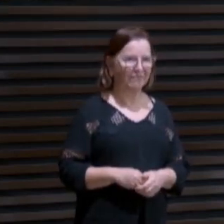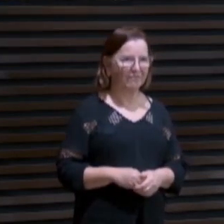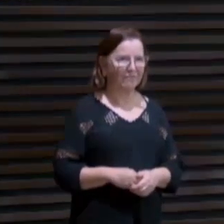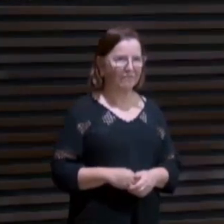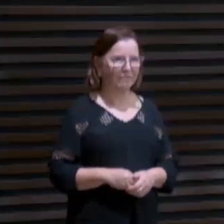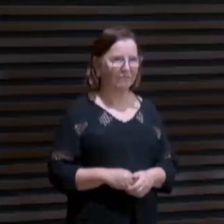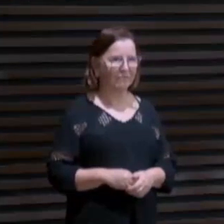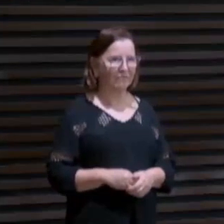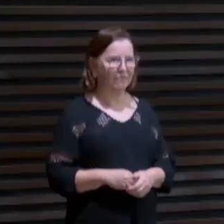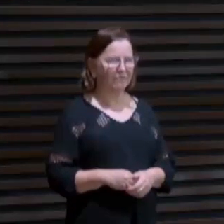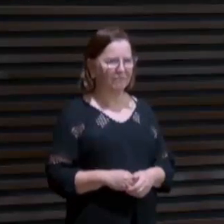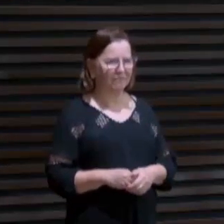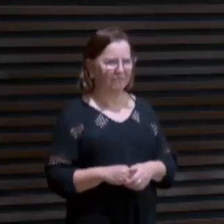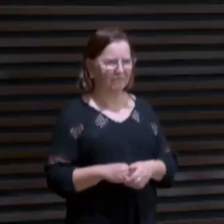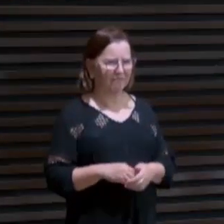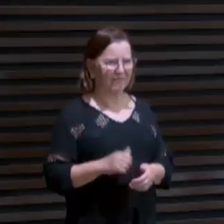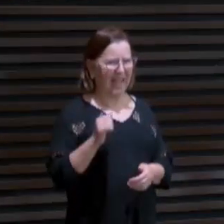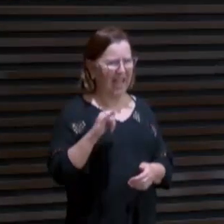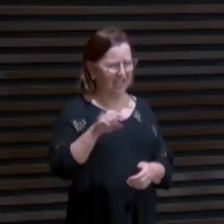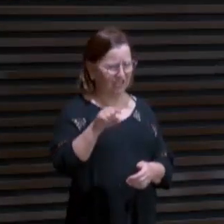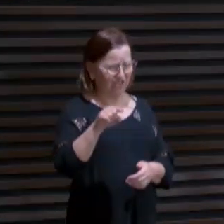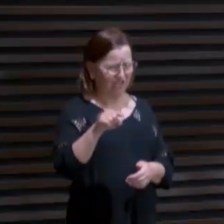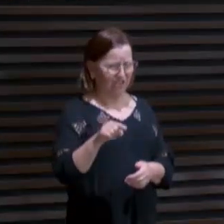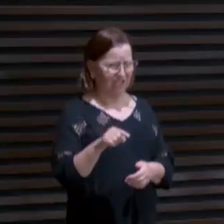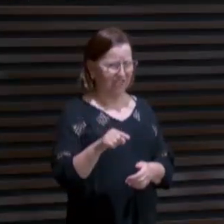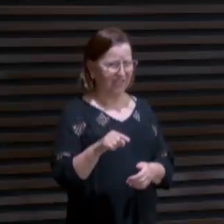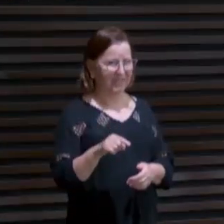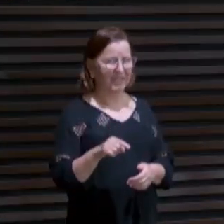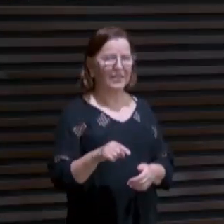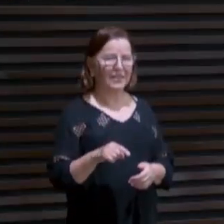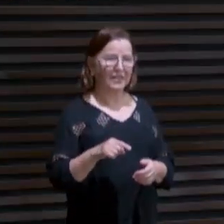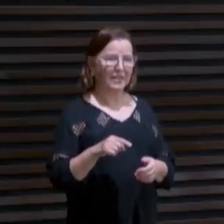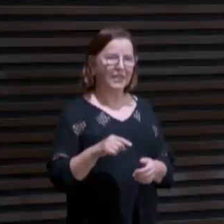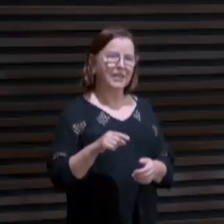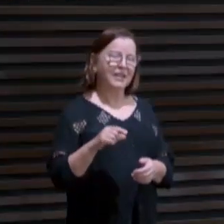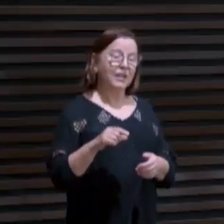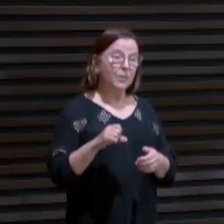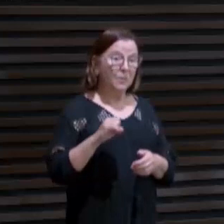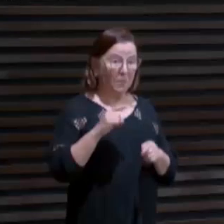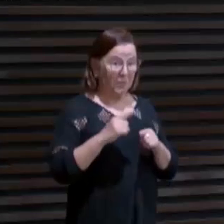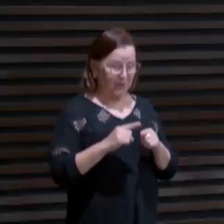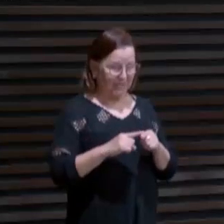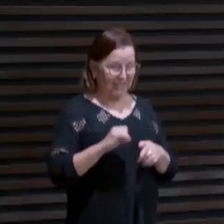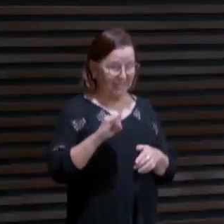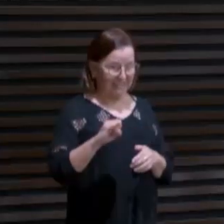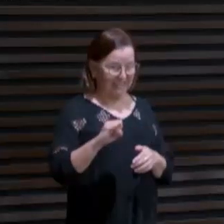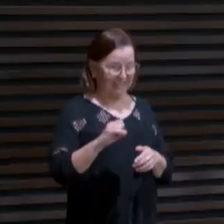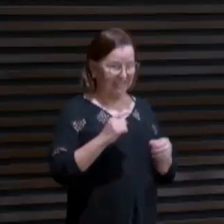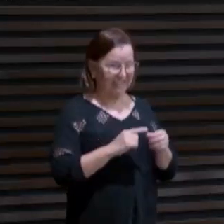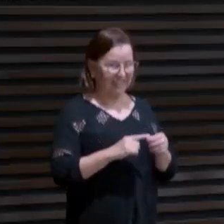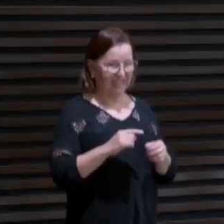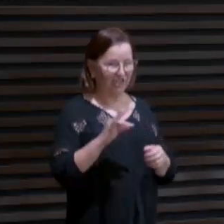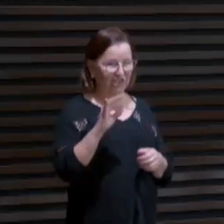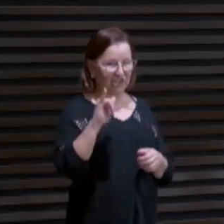Ai de ti, Corazim, ai de ti, Betsaida, porque se em Tiro e em Sidom se tivessem operado os